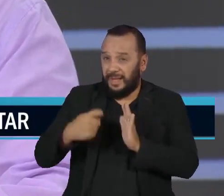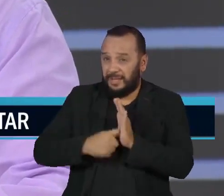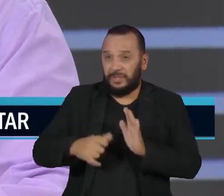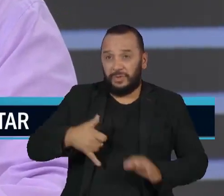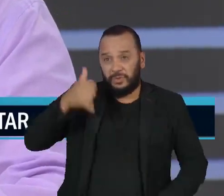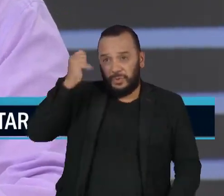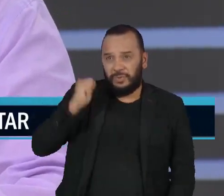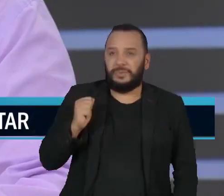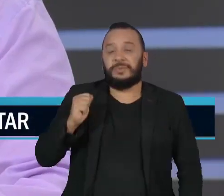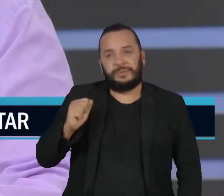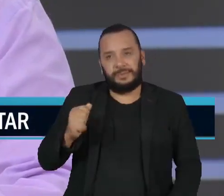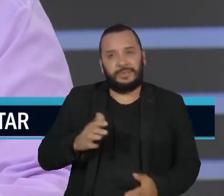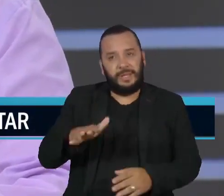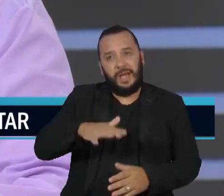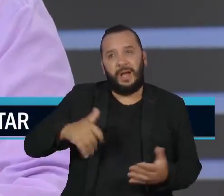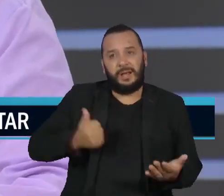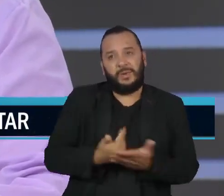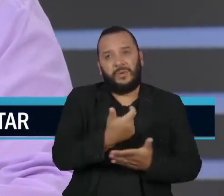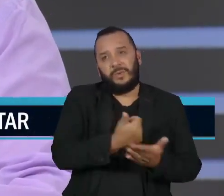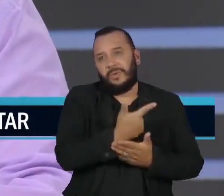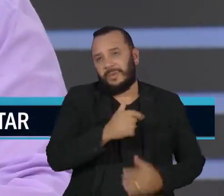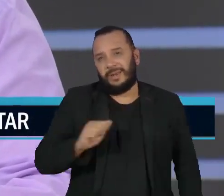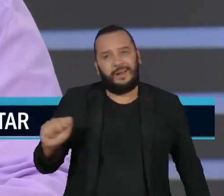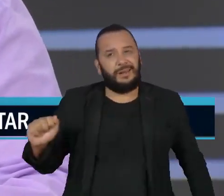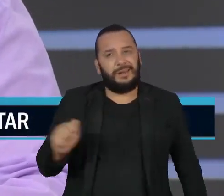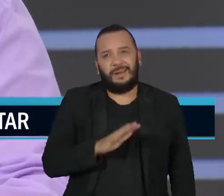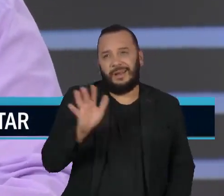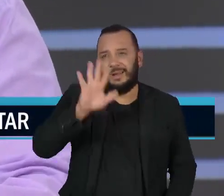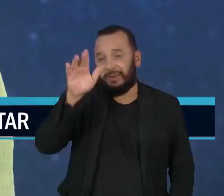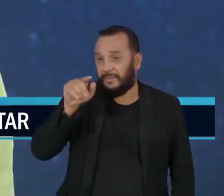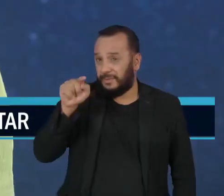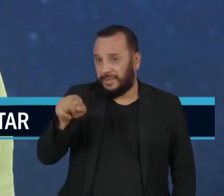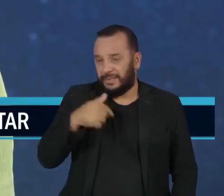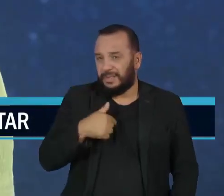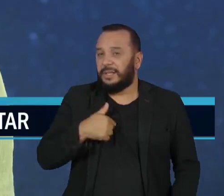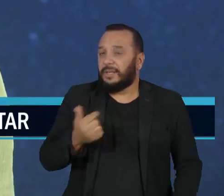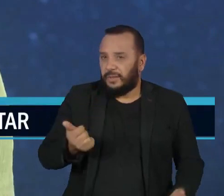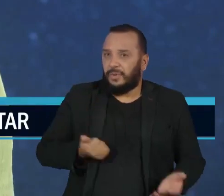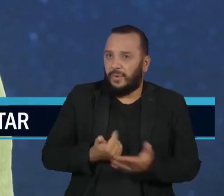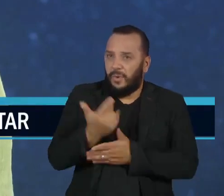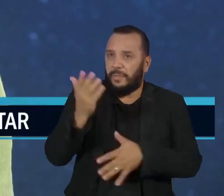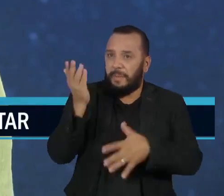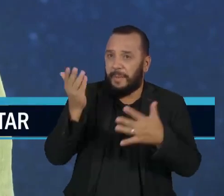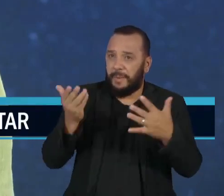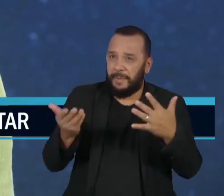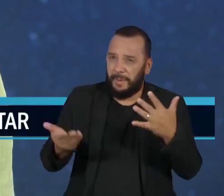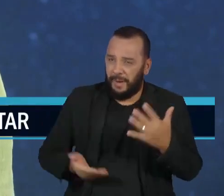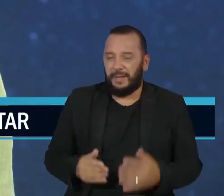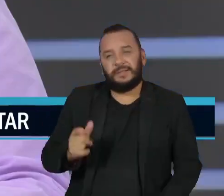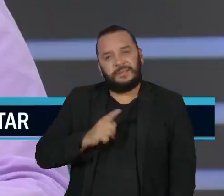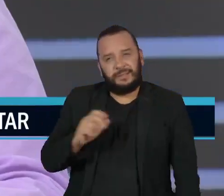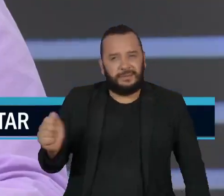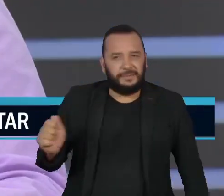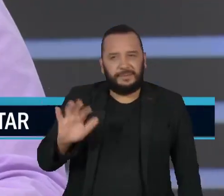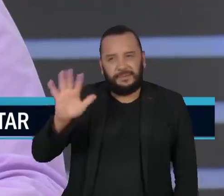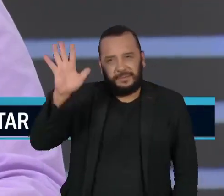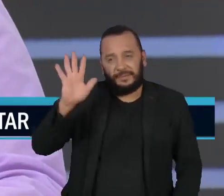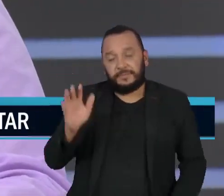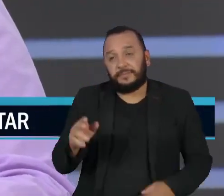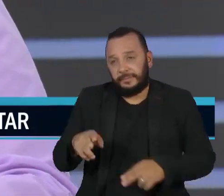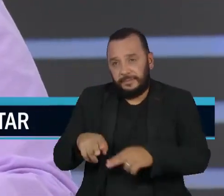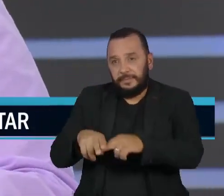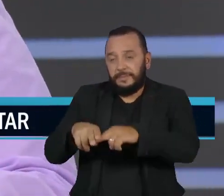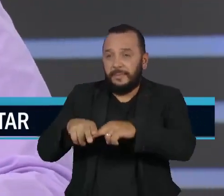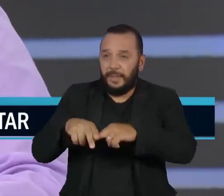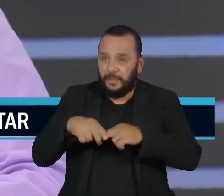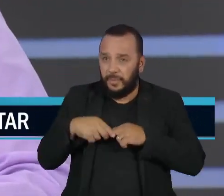que incide sobre consumo, é muito elevada, daquilo que se é comprado a prestações. Então, uma das razões pelas quais